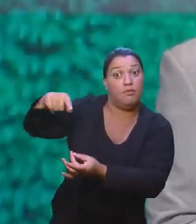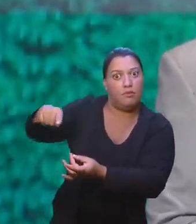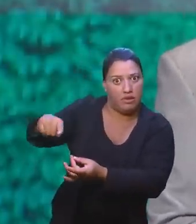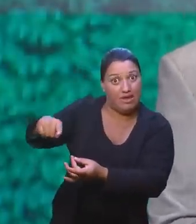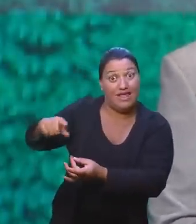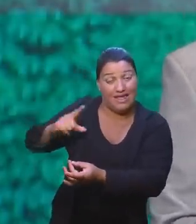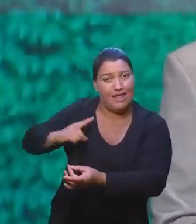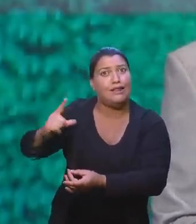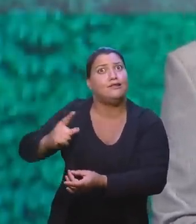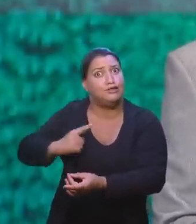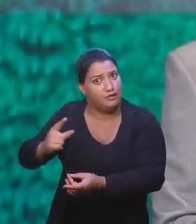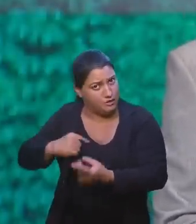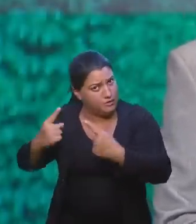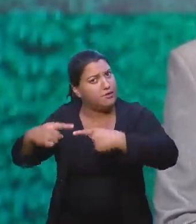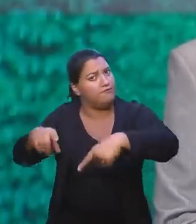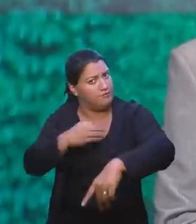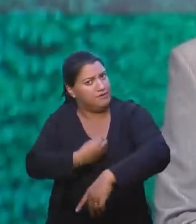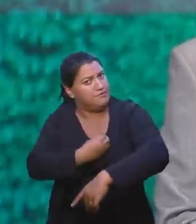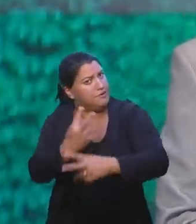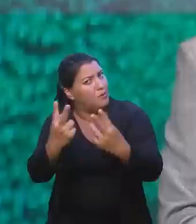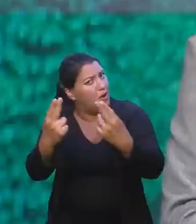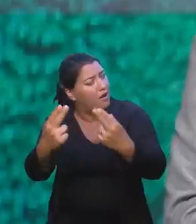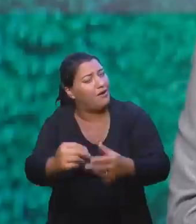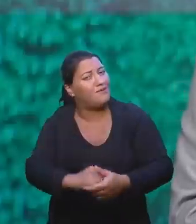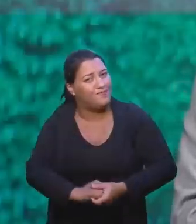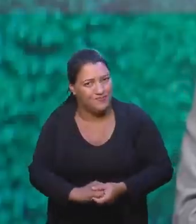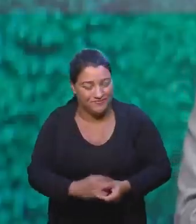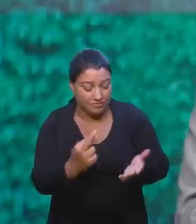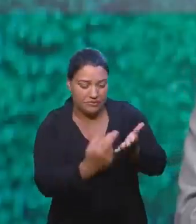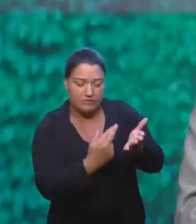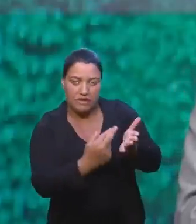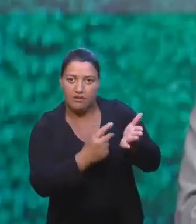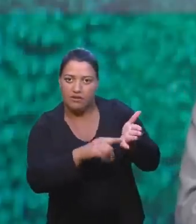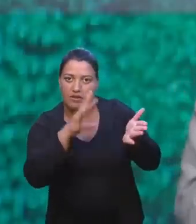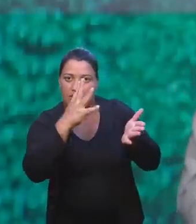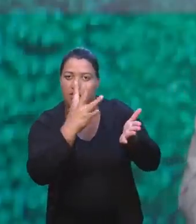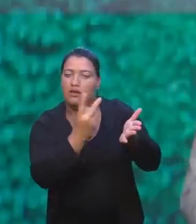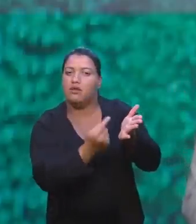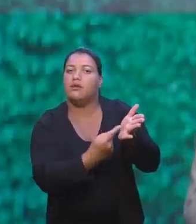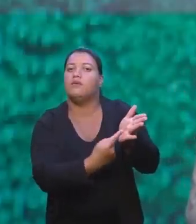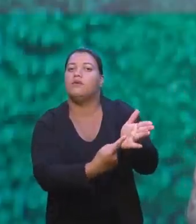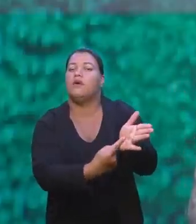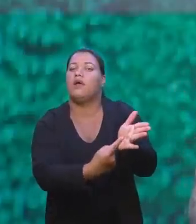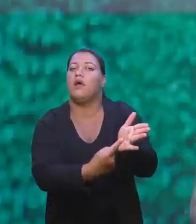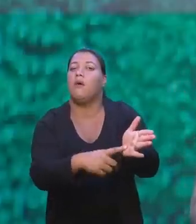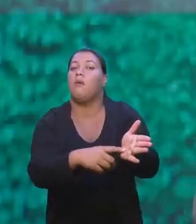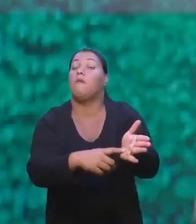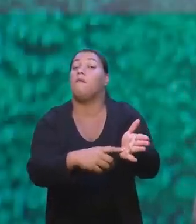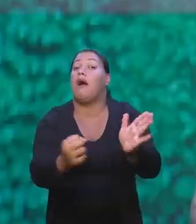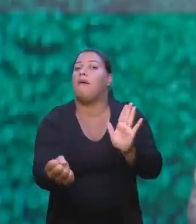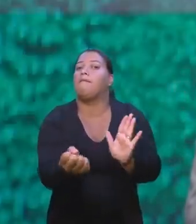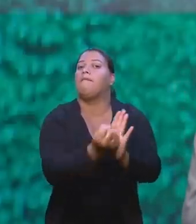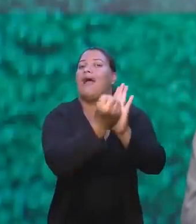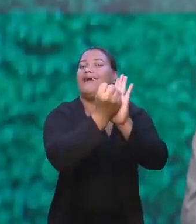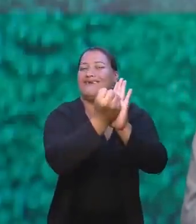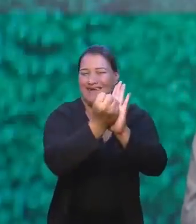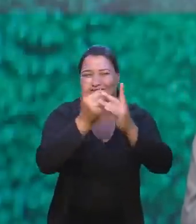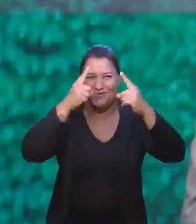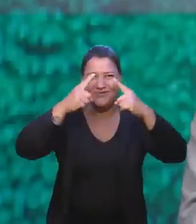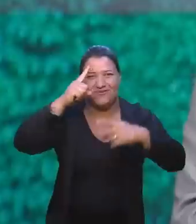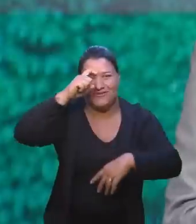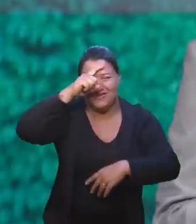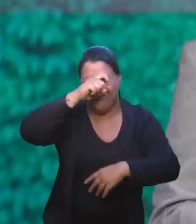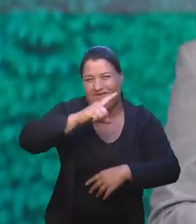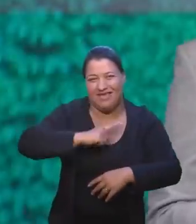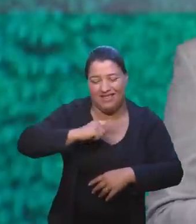seus desafios. A revista Espírita é um registro desses desafios e destas lutas